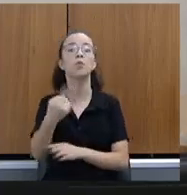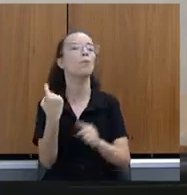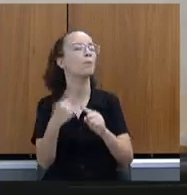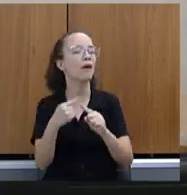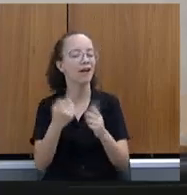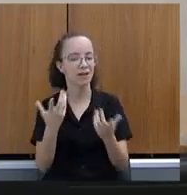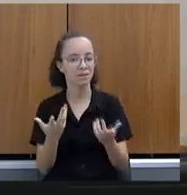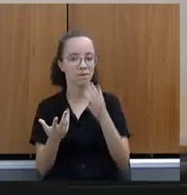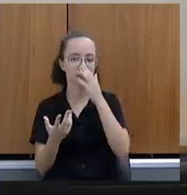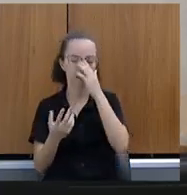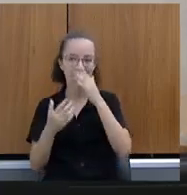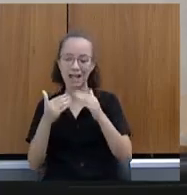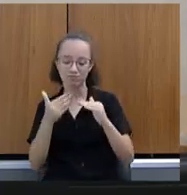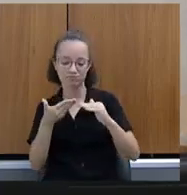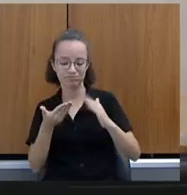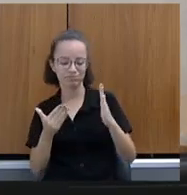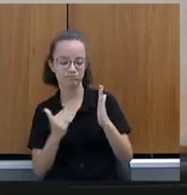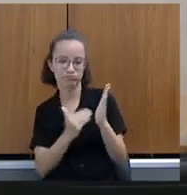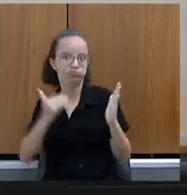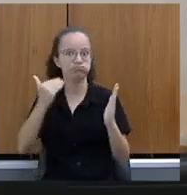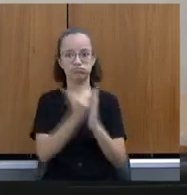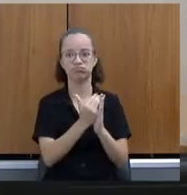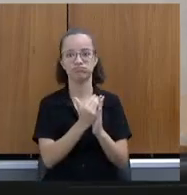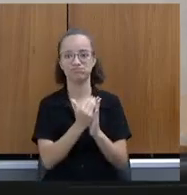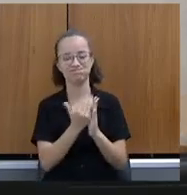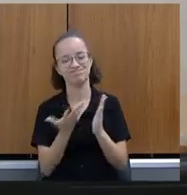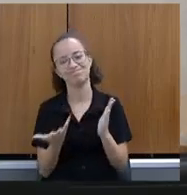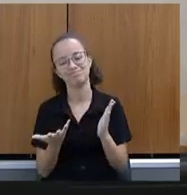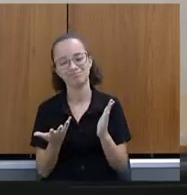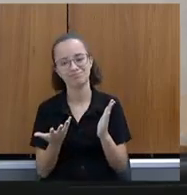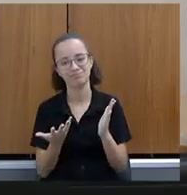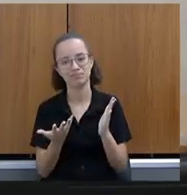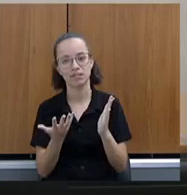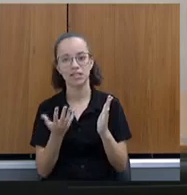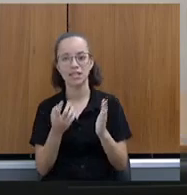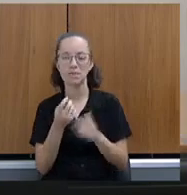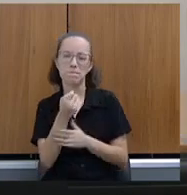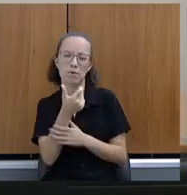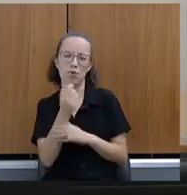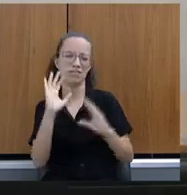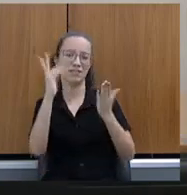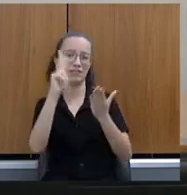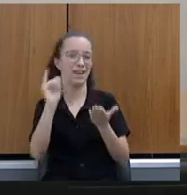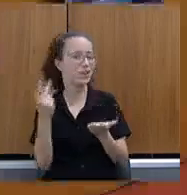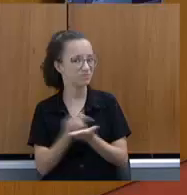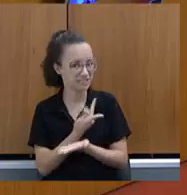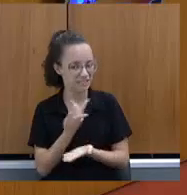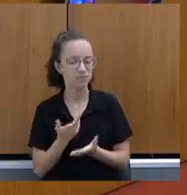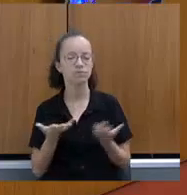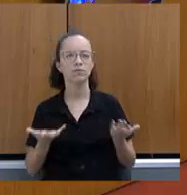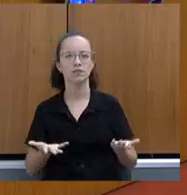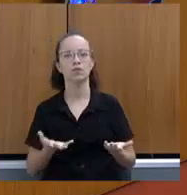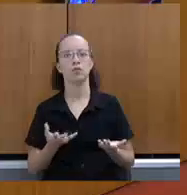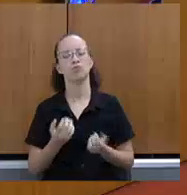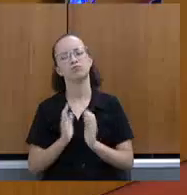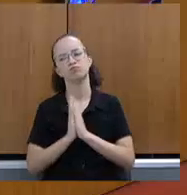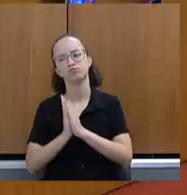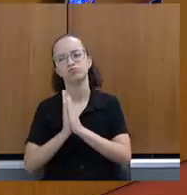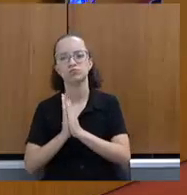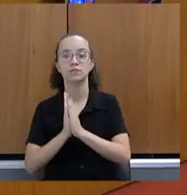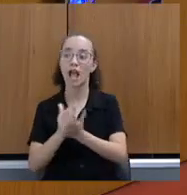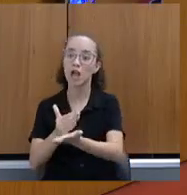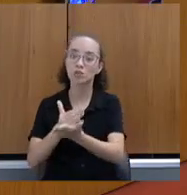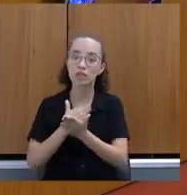tá além né daquilo e ele vai entender muito poucos eventos Então seria uma questão de só nos ajudar a trabalhar